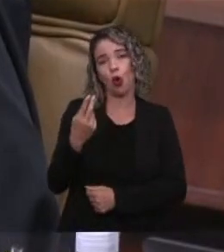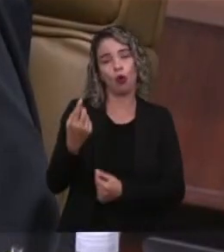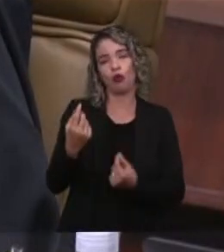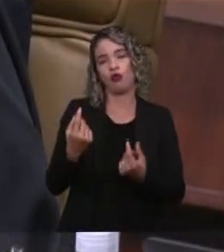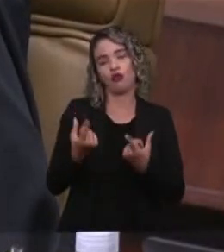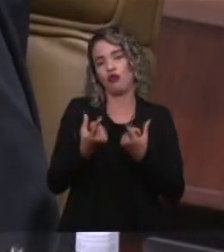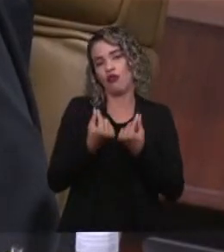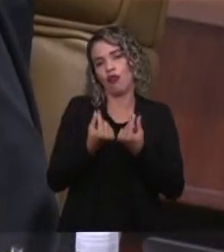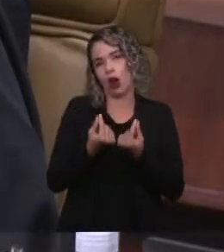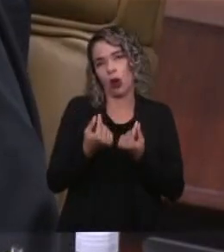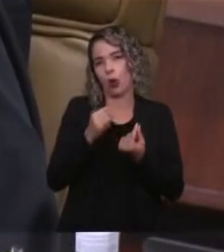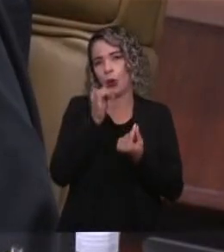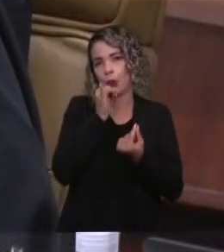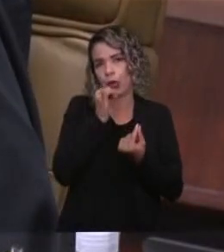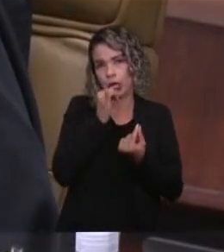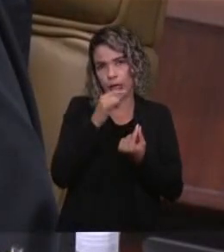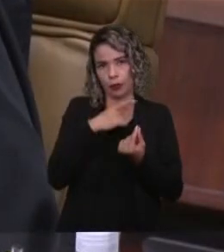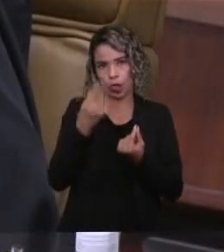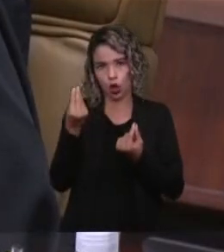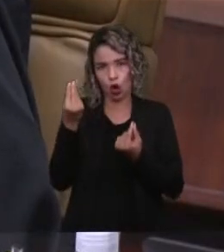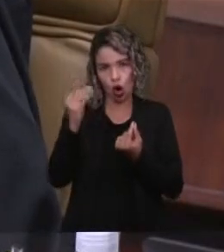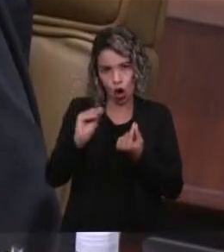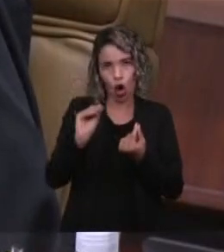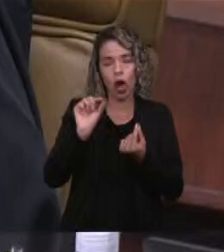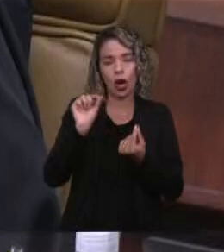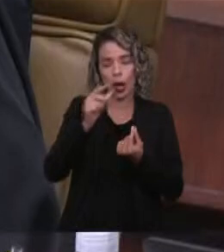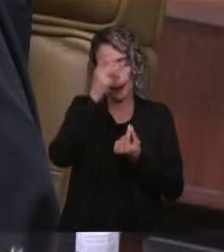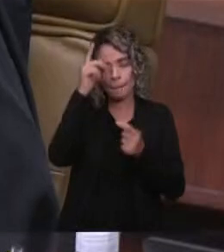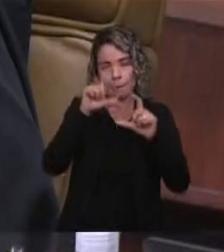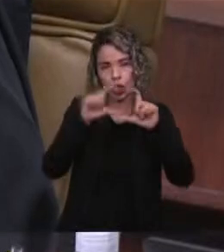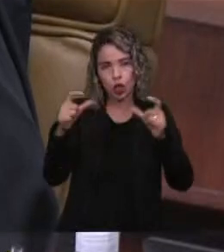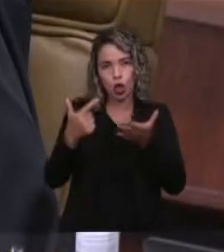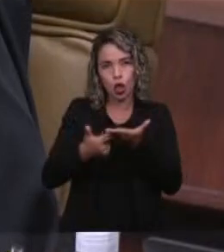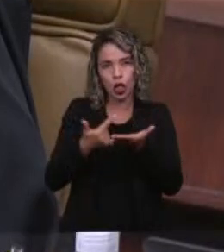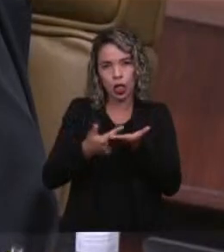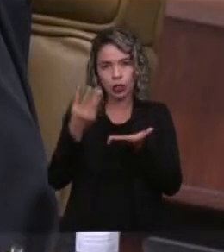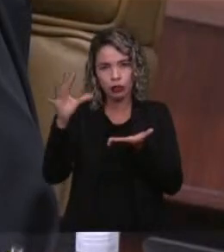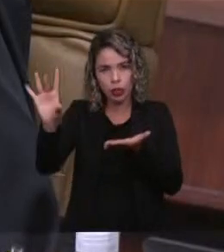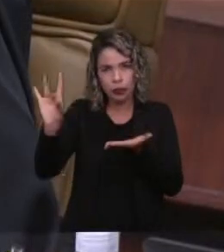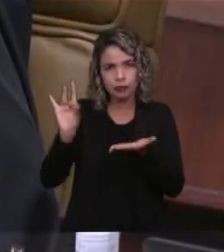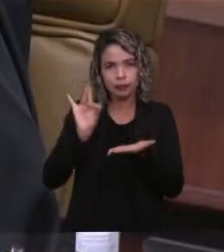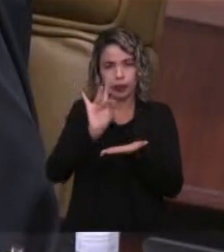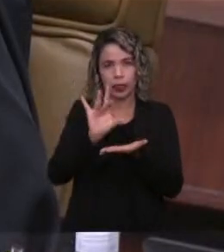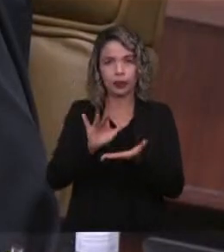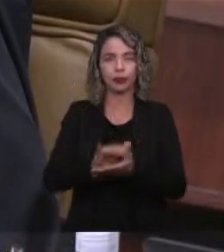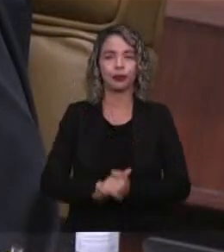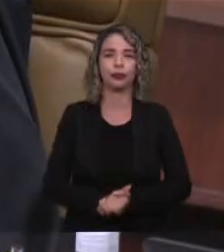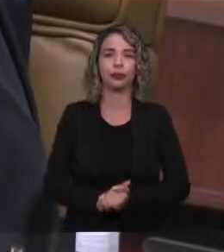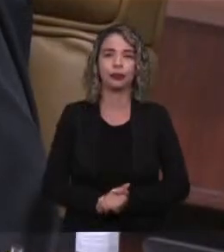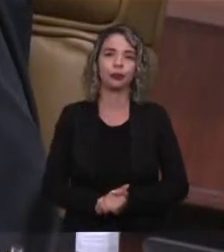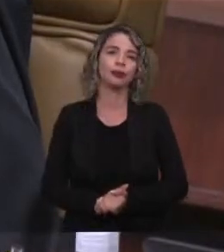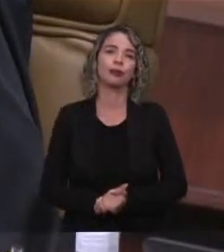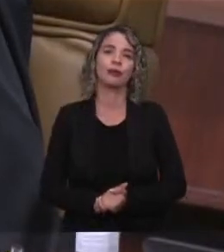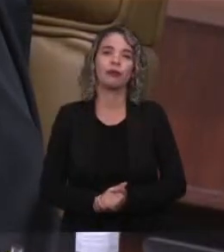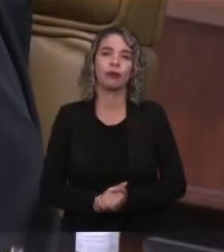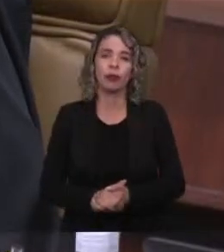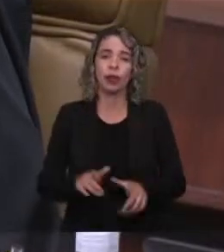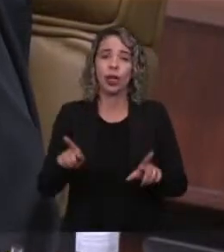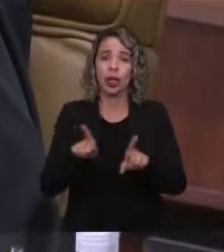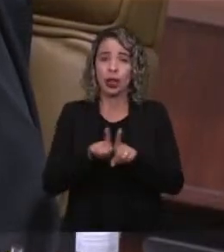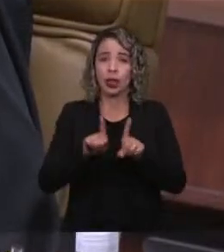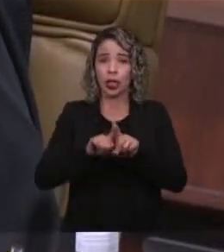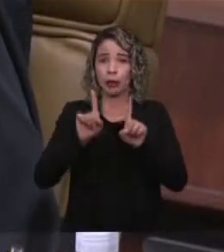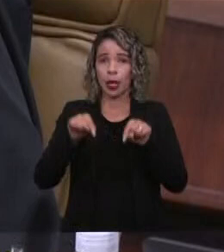aqui da obra correspondente. Tais autores, assim como... Ministros julgam ação contra